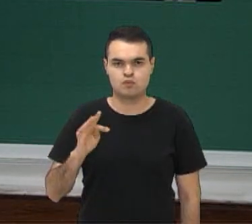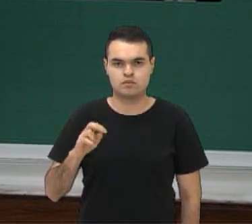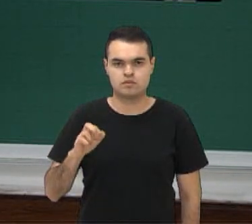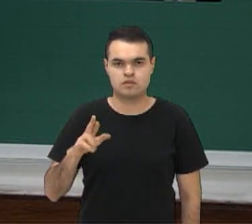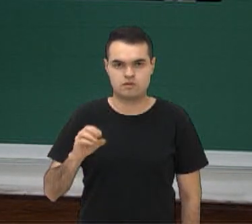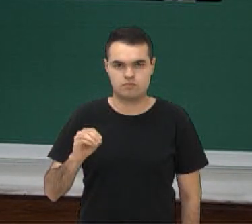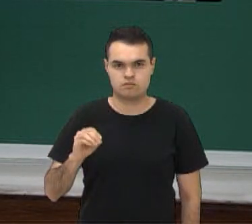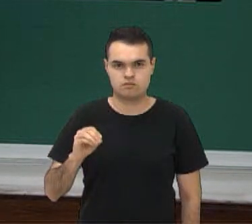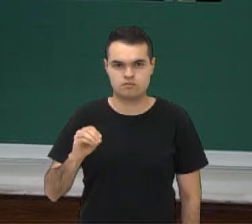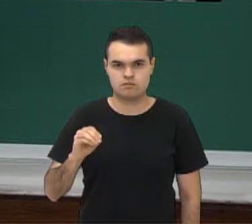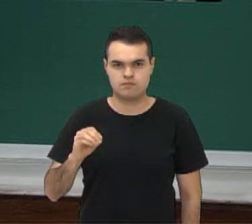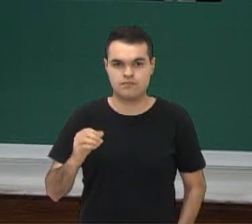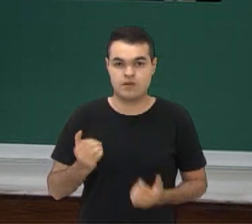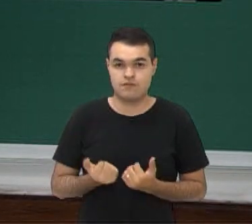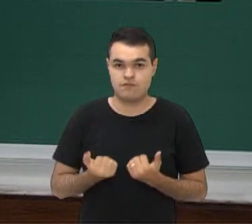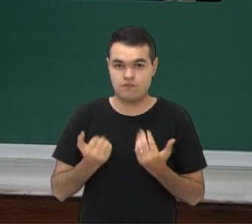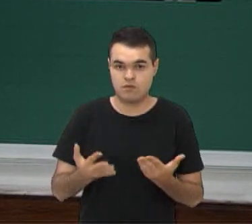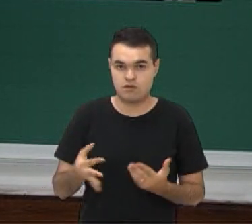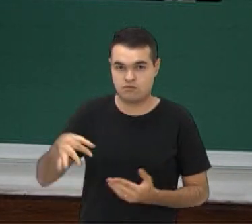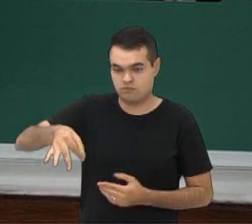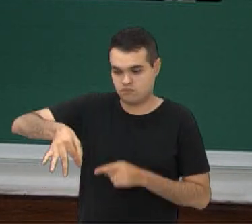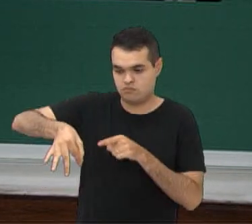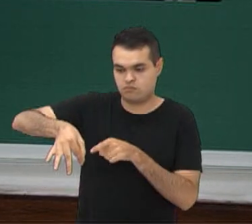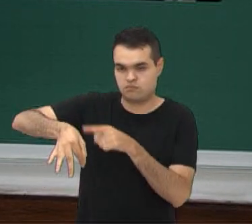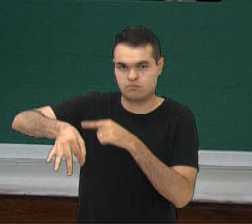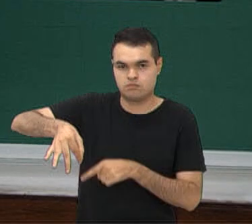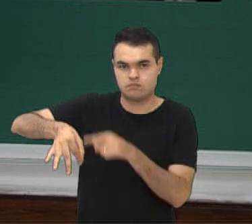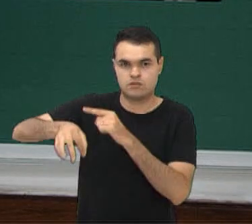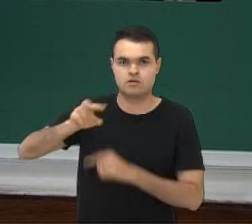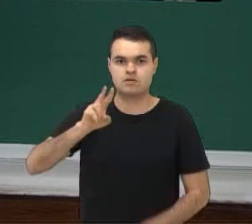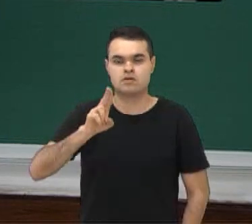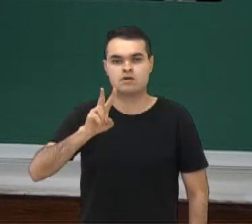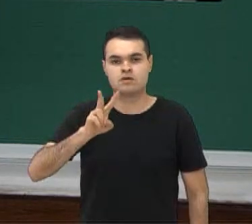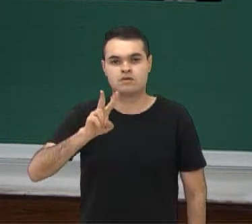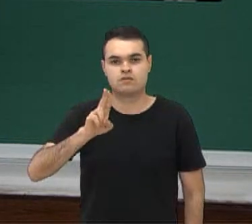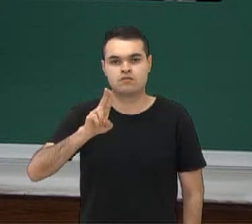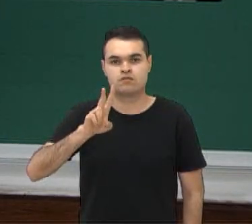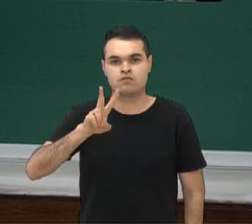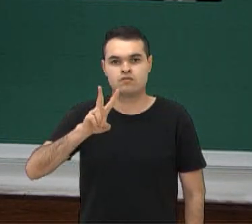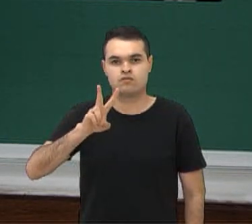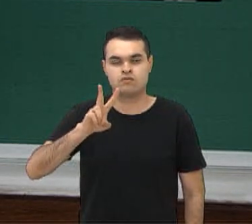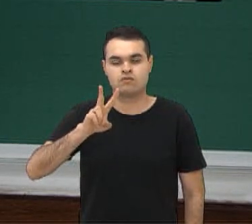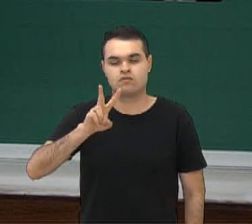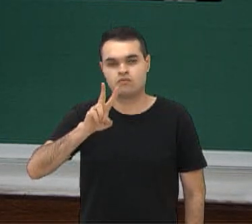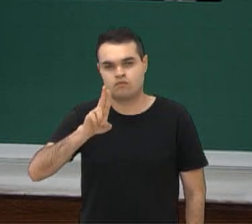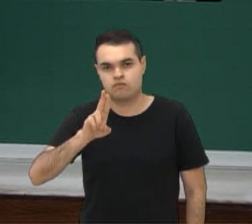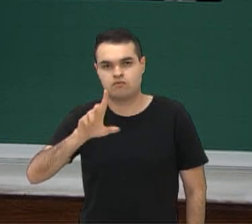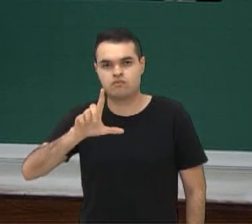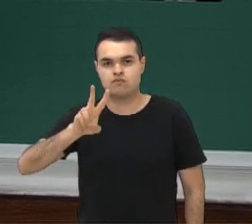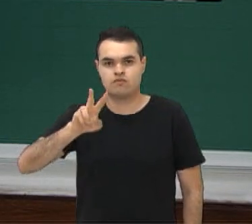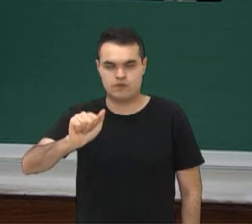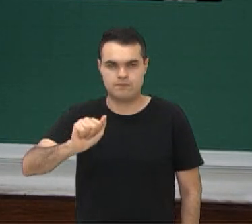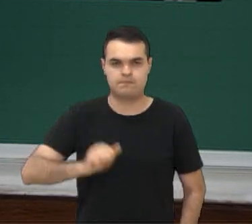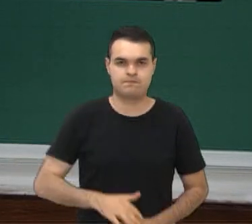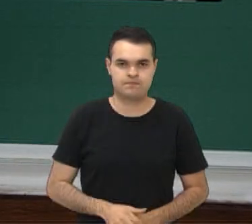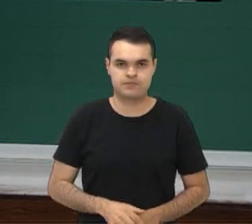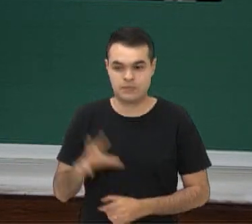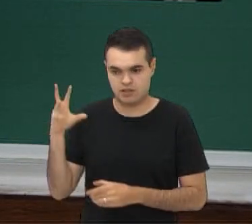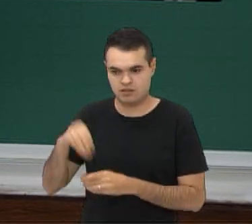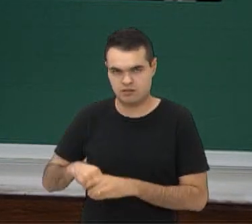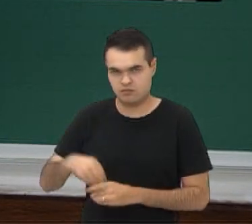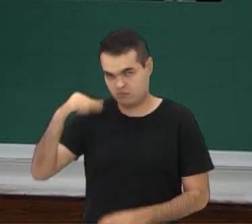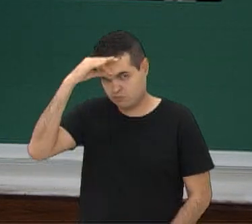porção externa do aparelho reprodutor feminino, eu estou chamando de vulva. Se eu estiver me referindo à porção interna, então vou falar também